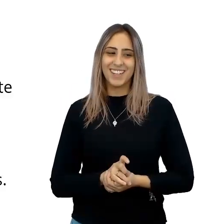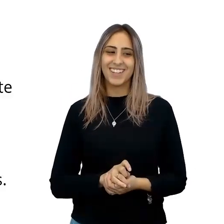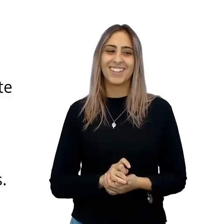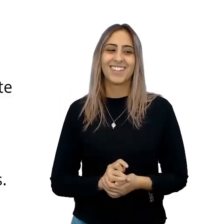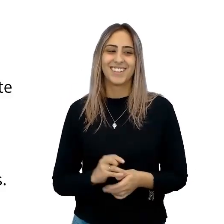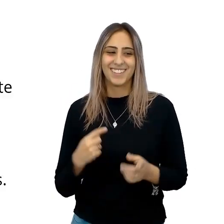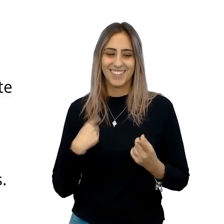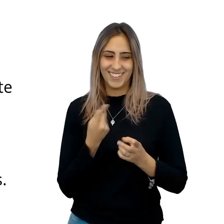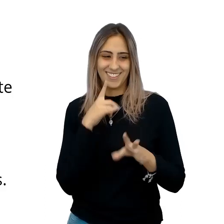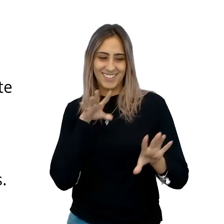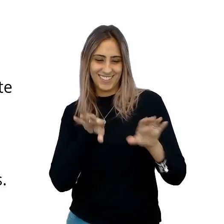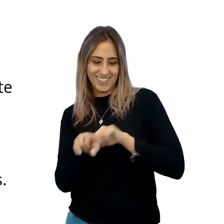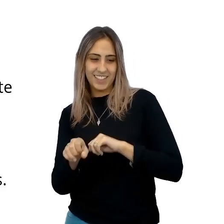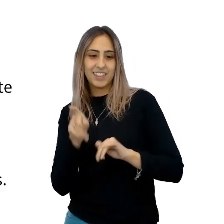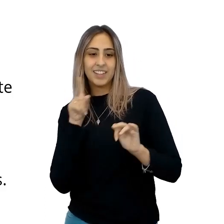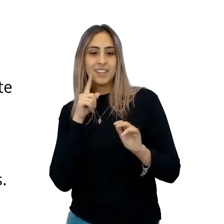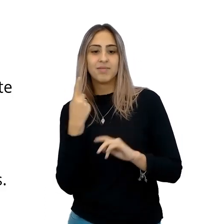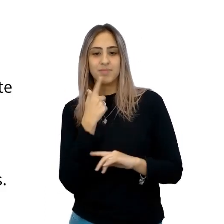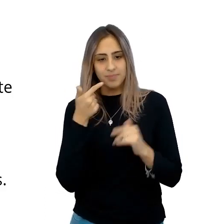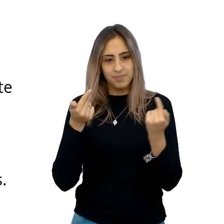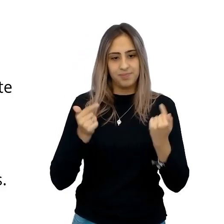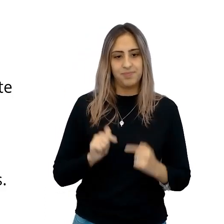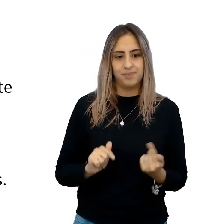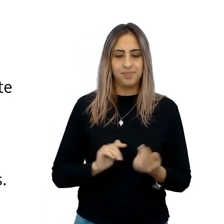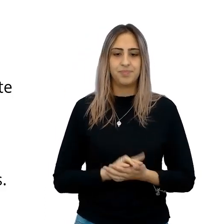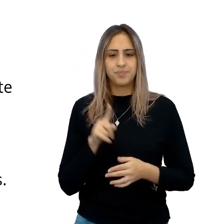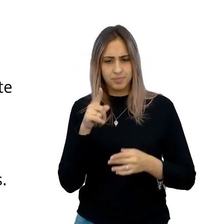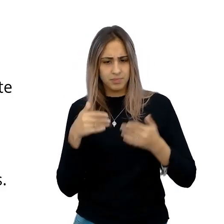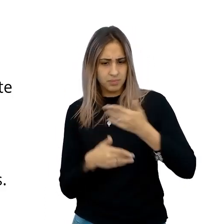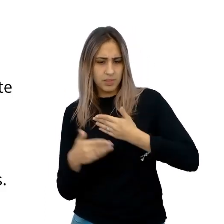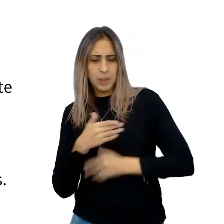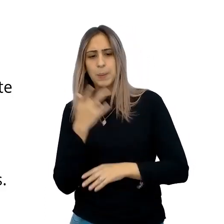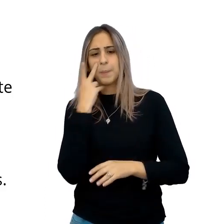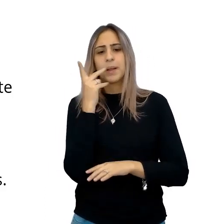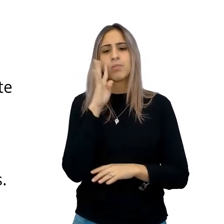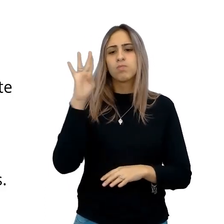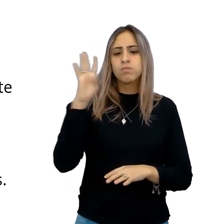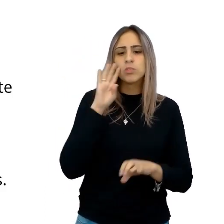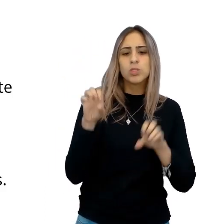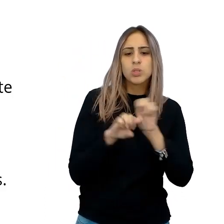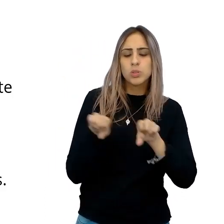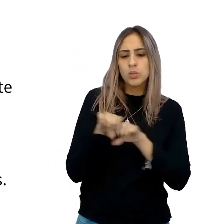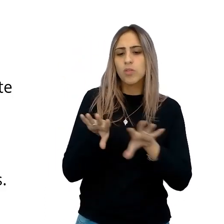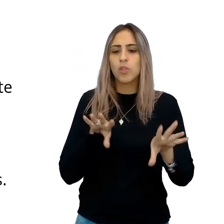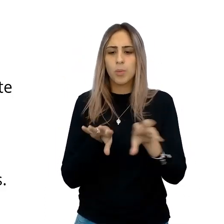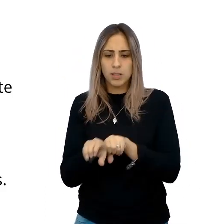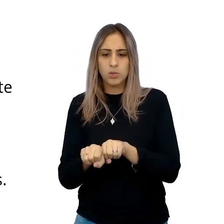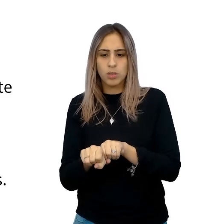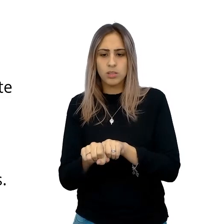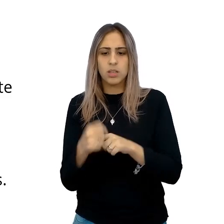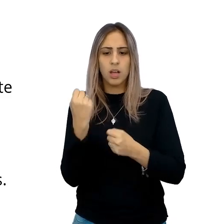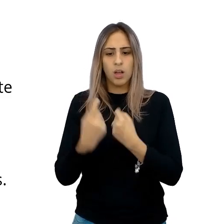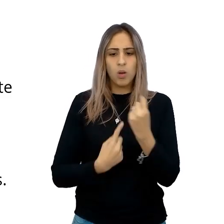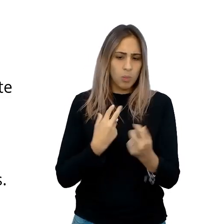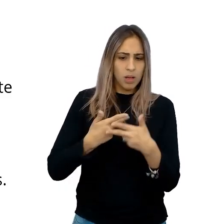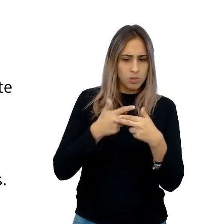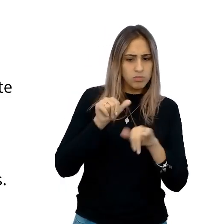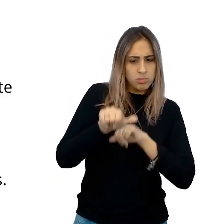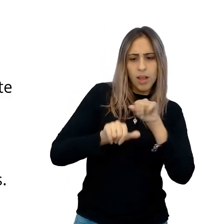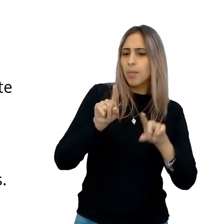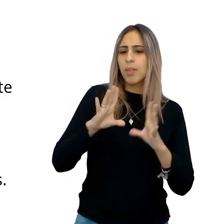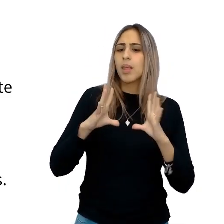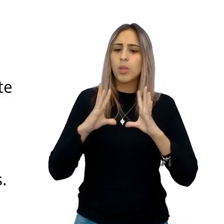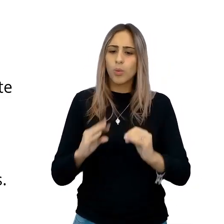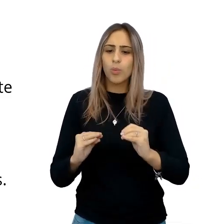As nossas formações, né? Então, trago novamente esse slide, que traz a estrutura das formações. Então, algumas coisas mudaram, mas nem